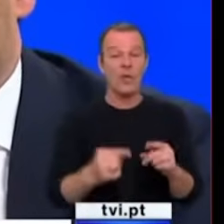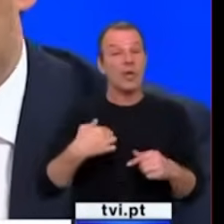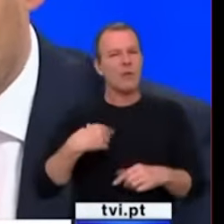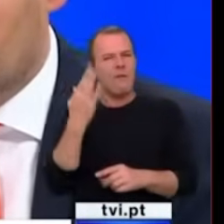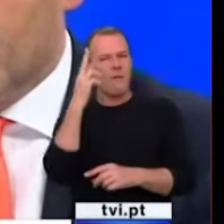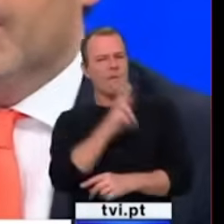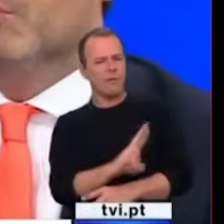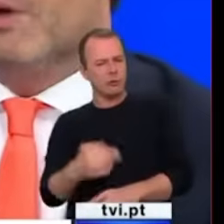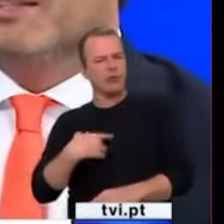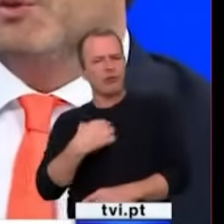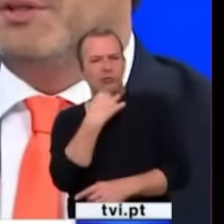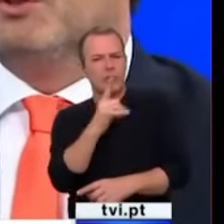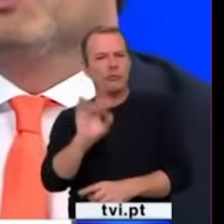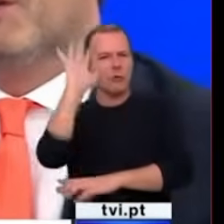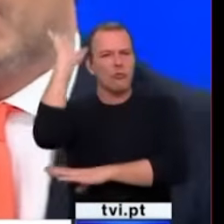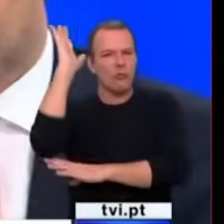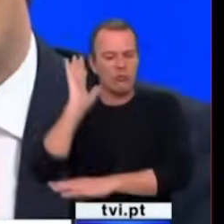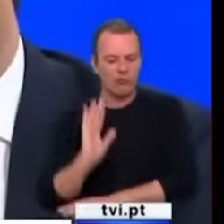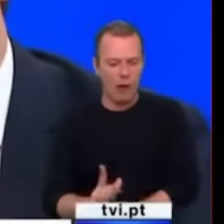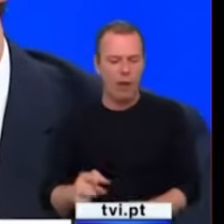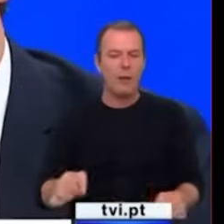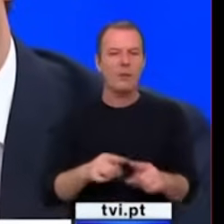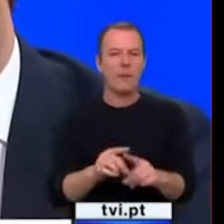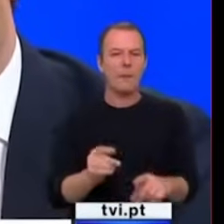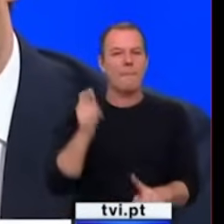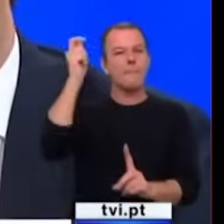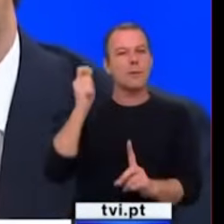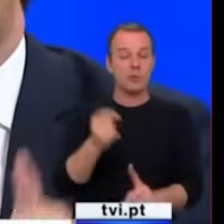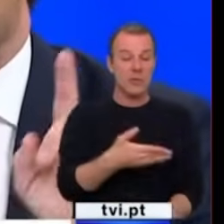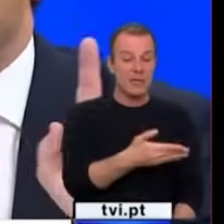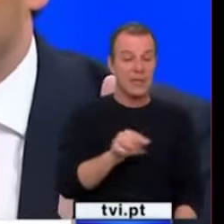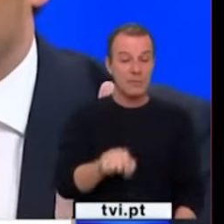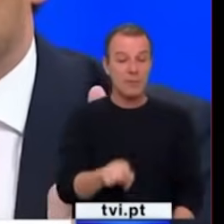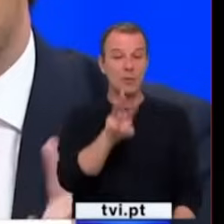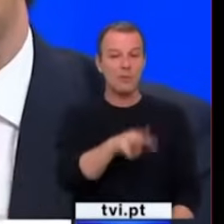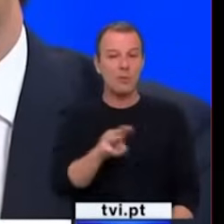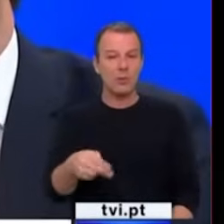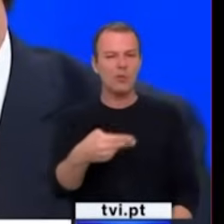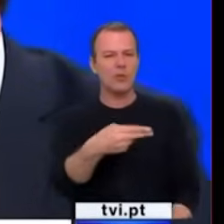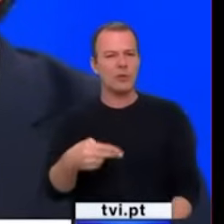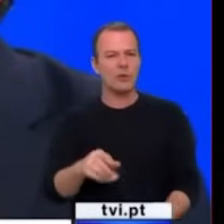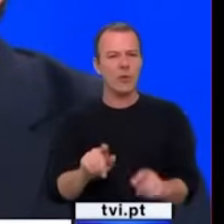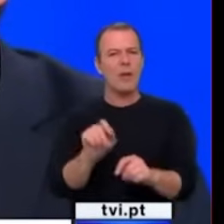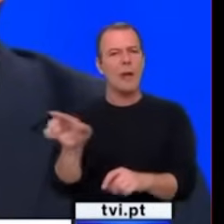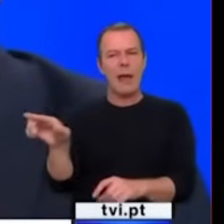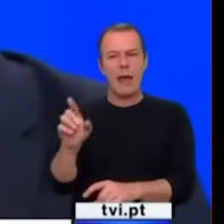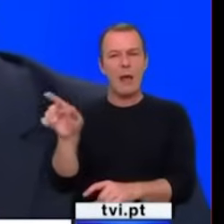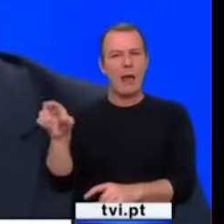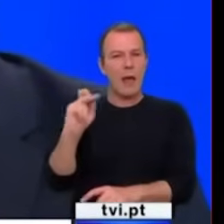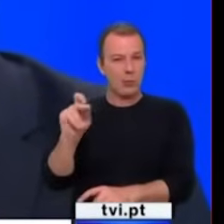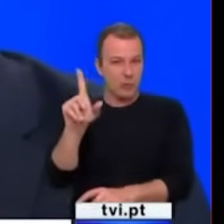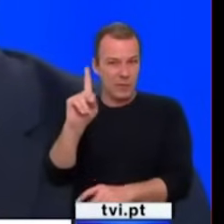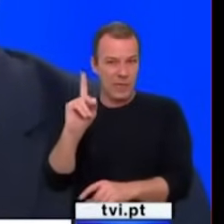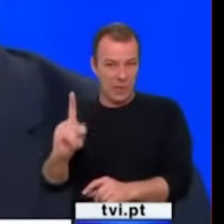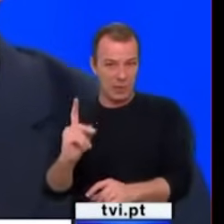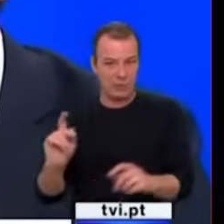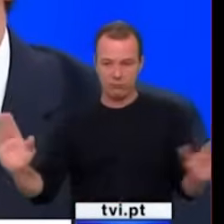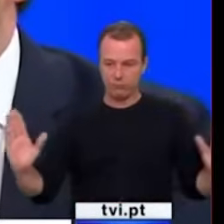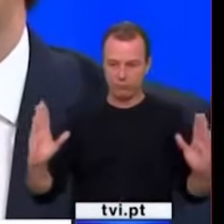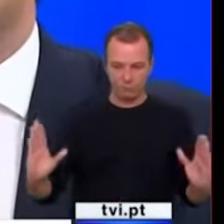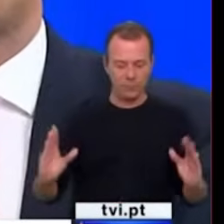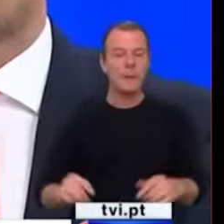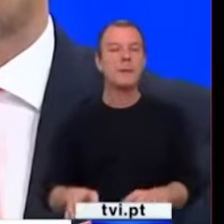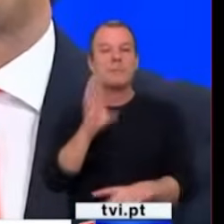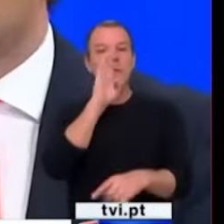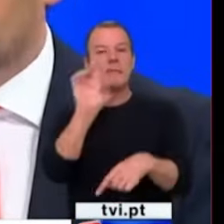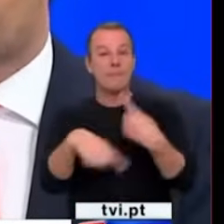estimado no Congresso no caso das pensões serem de 7000 milhões de euros a 6 anos sign fica um aumento de 1.3 por ano se o